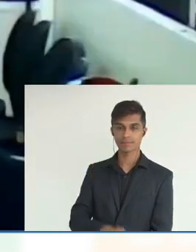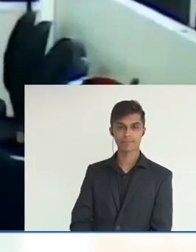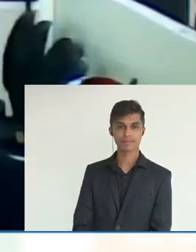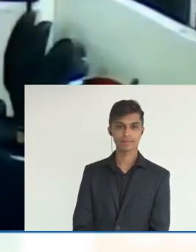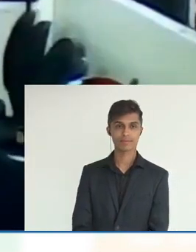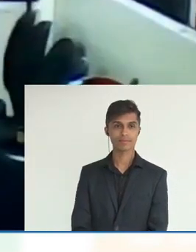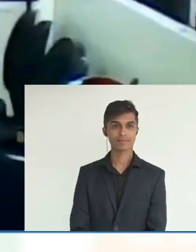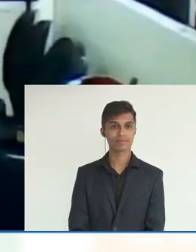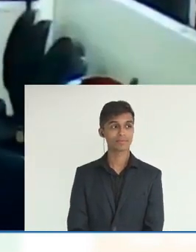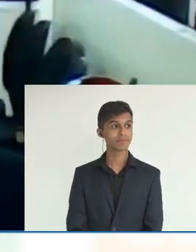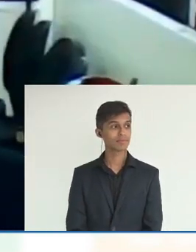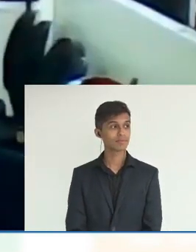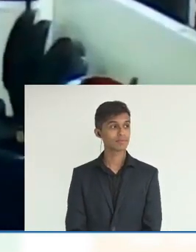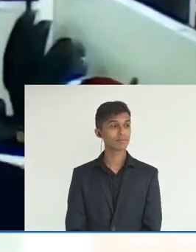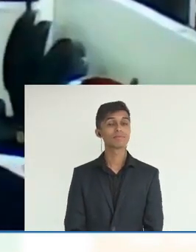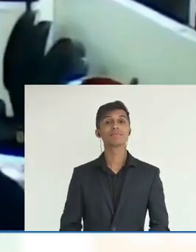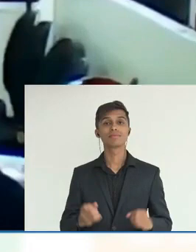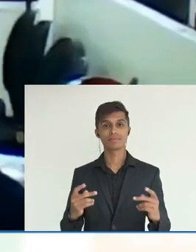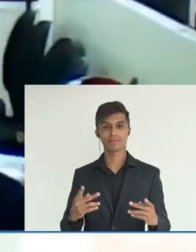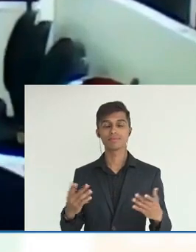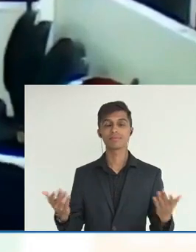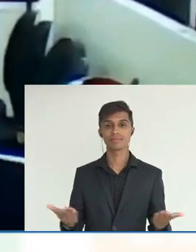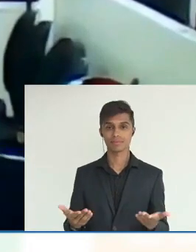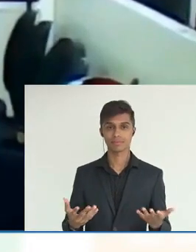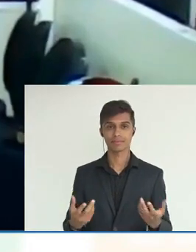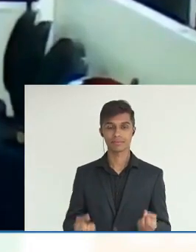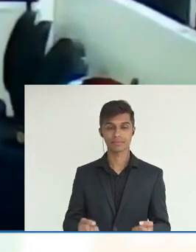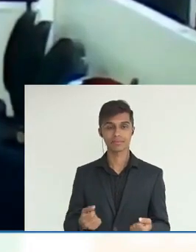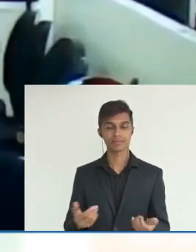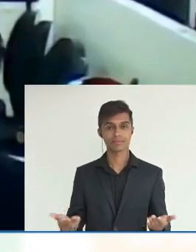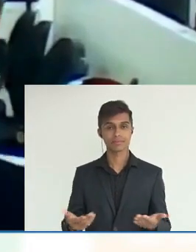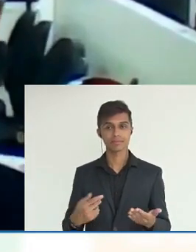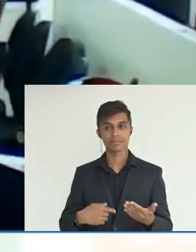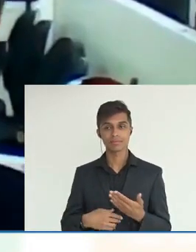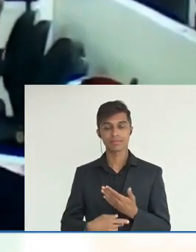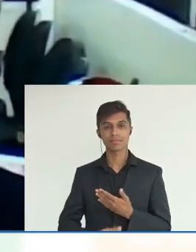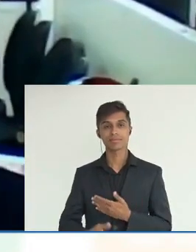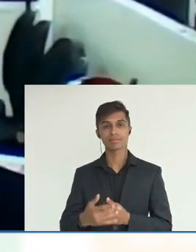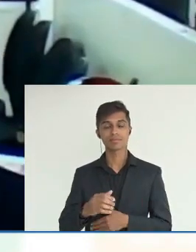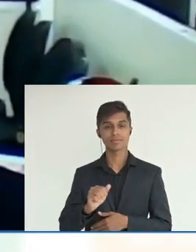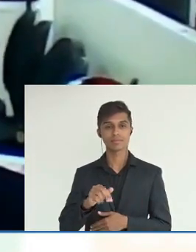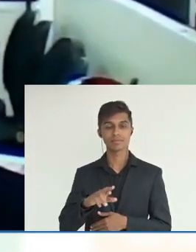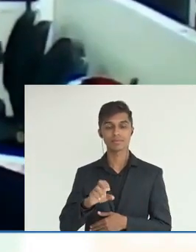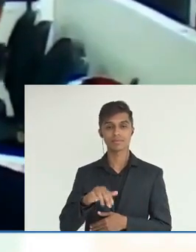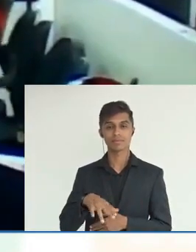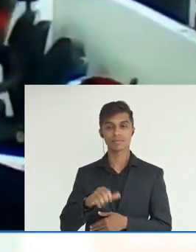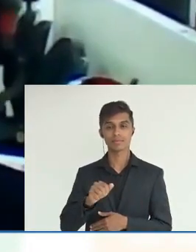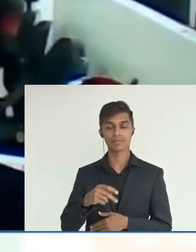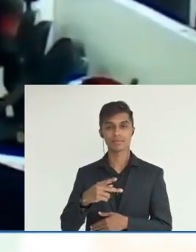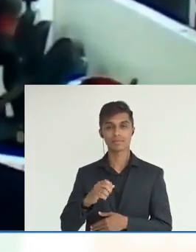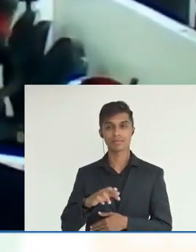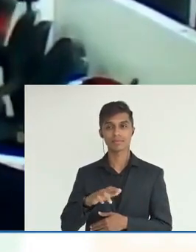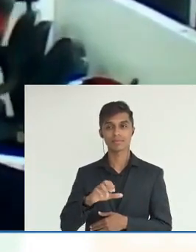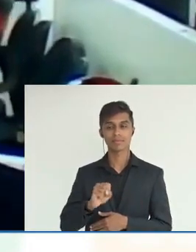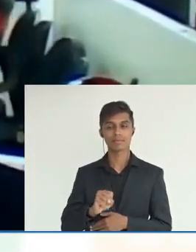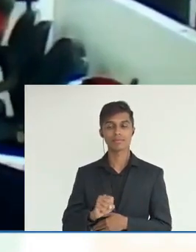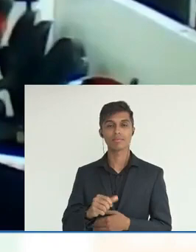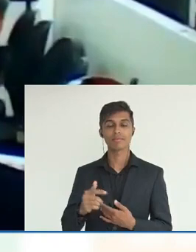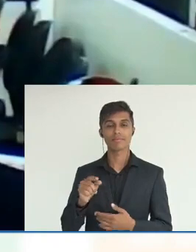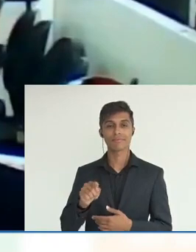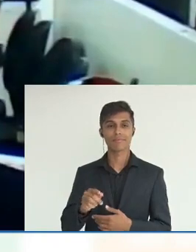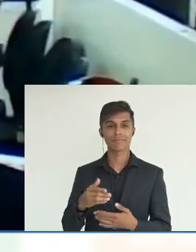Tá bom, Tamires, então vamos lá. E também está aqui conosco, né, Adriana Pérez, que é